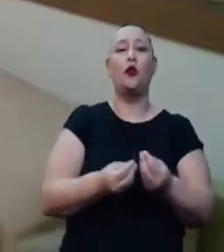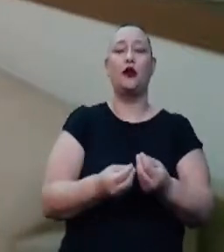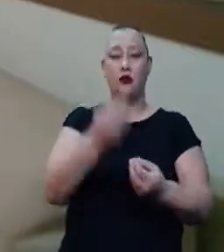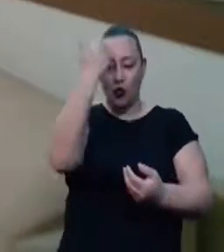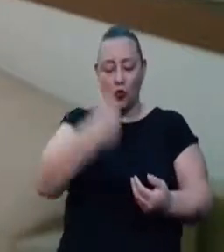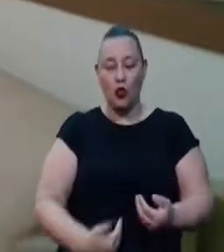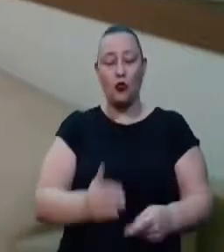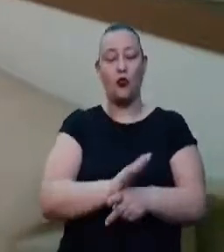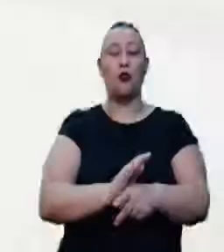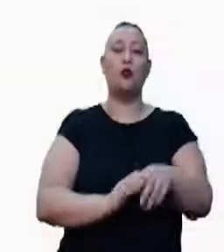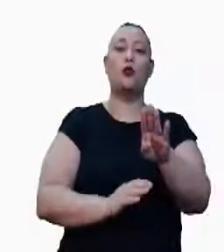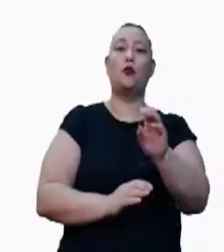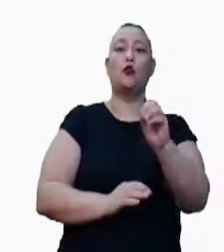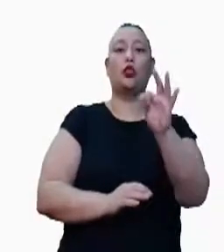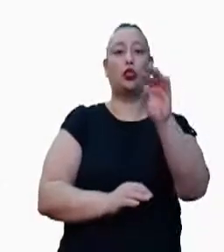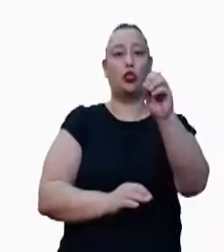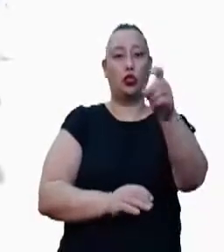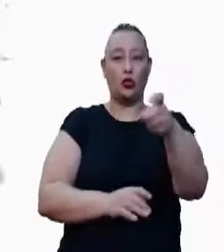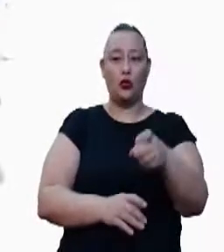botulínica.